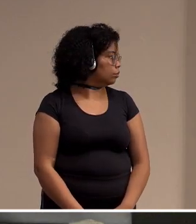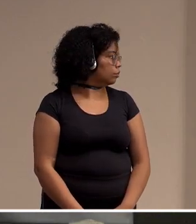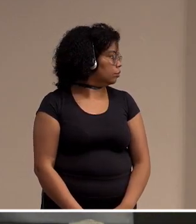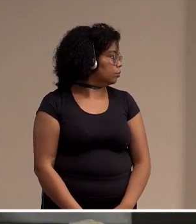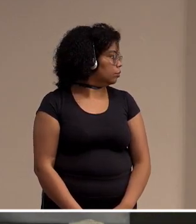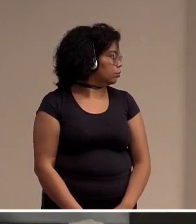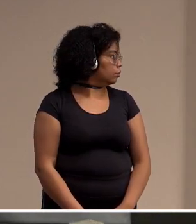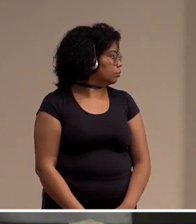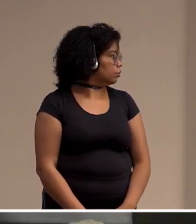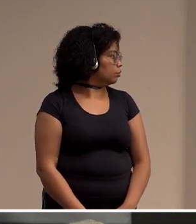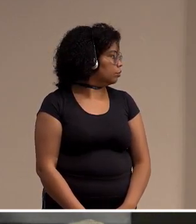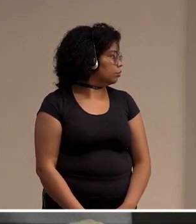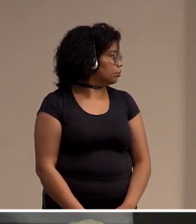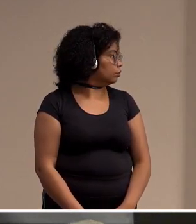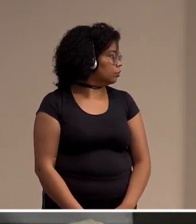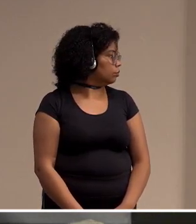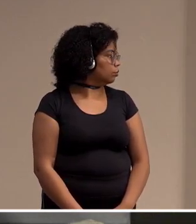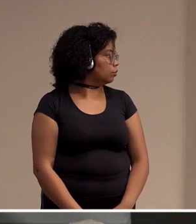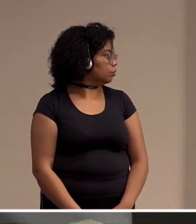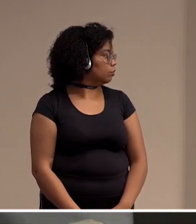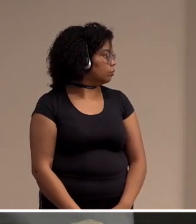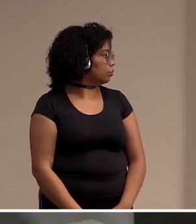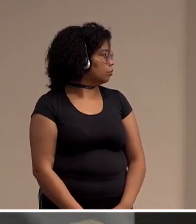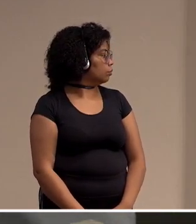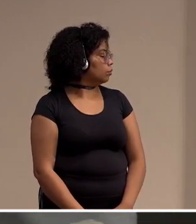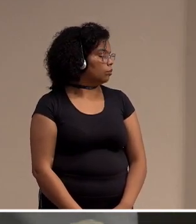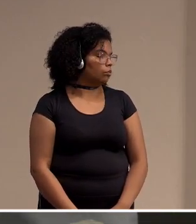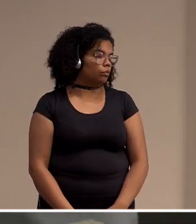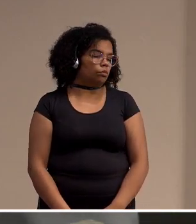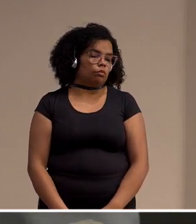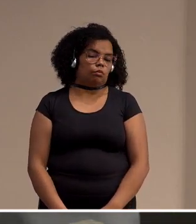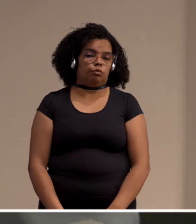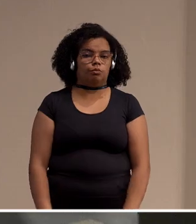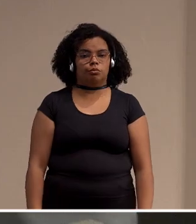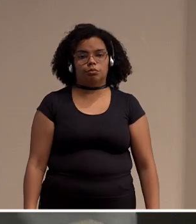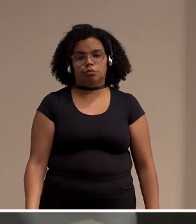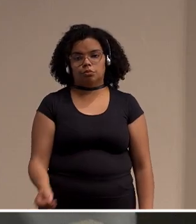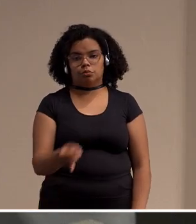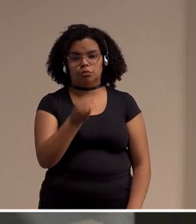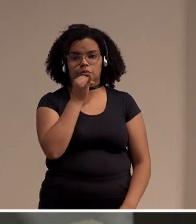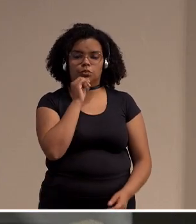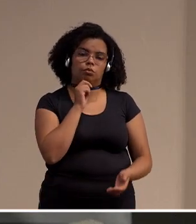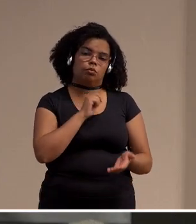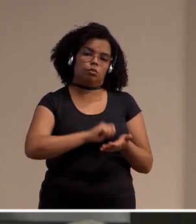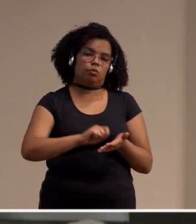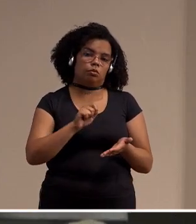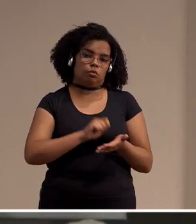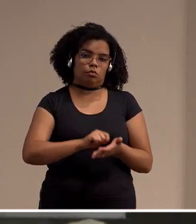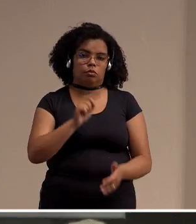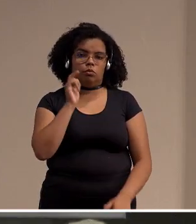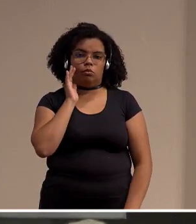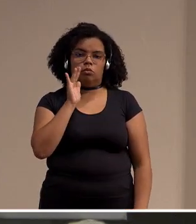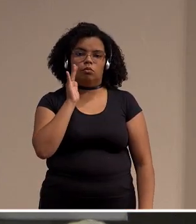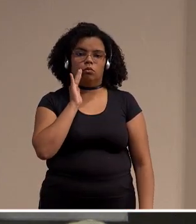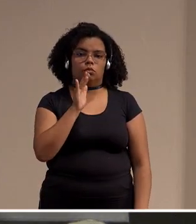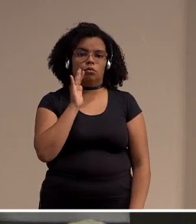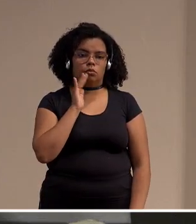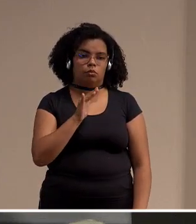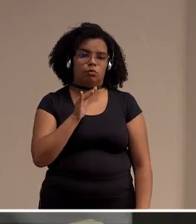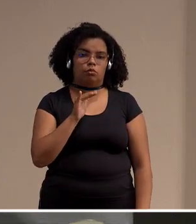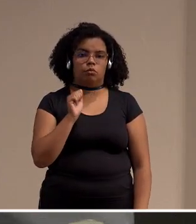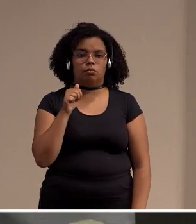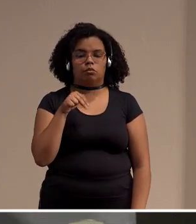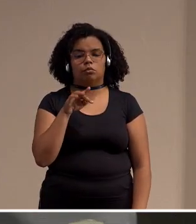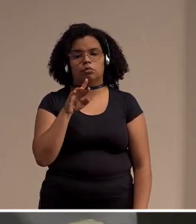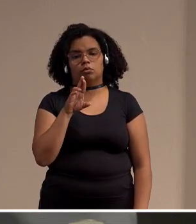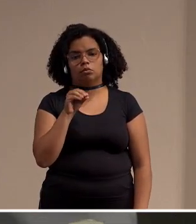burguesa, me parece que é uma forma interessante também de, por exemplo, escrever como uma espécie de ficção antropológica, como Em A Morte, o Meteoro,